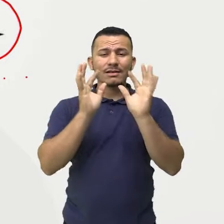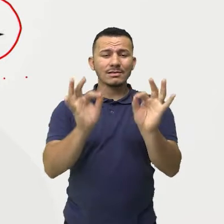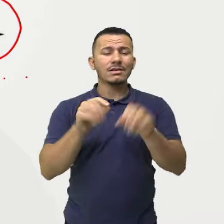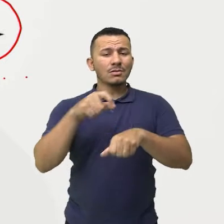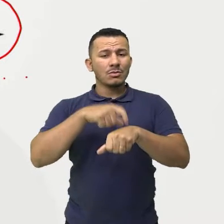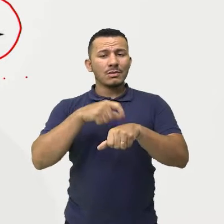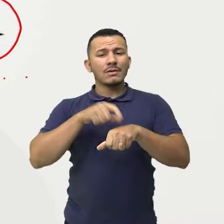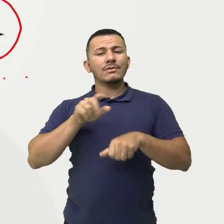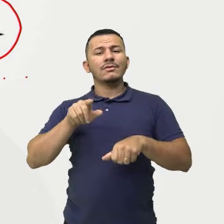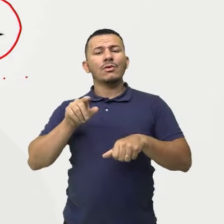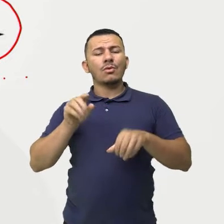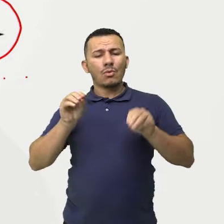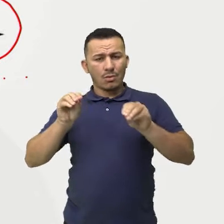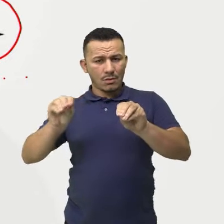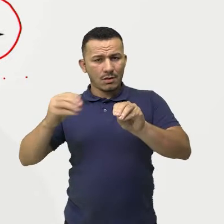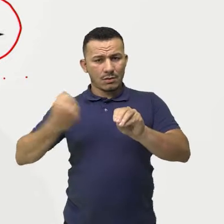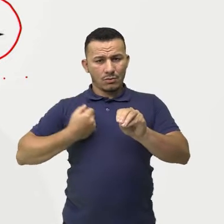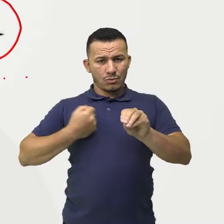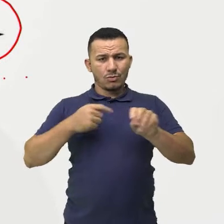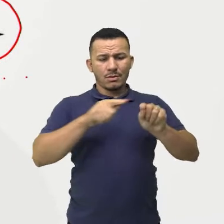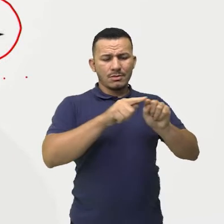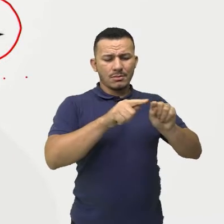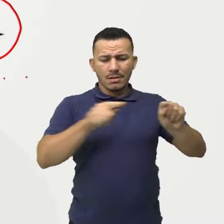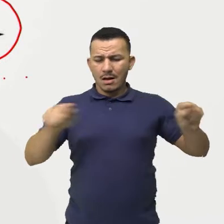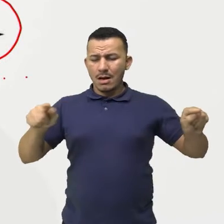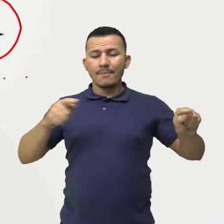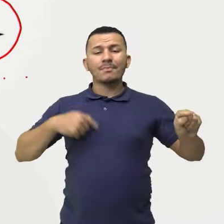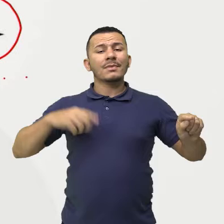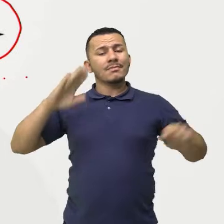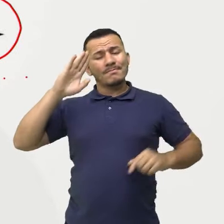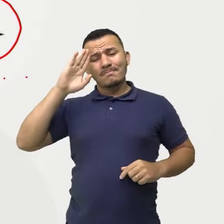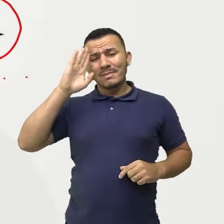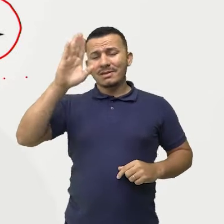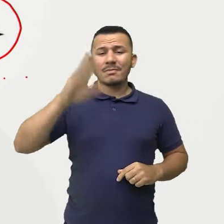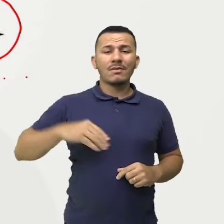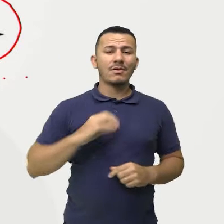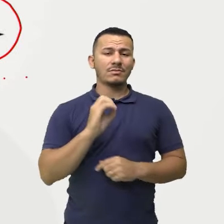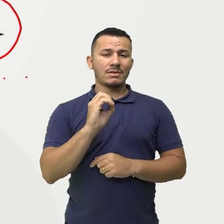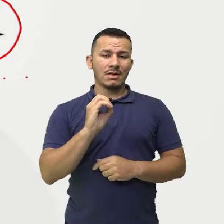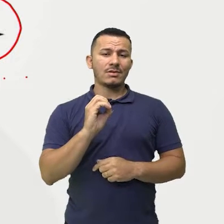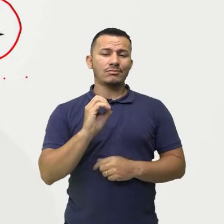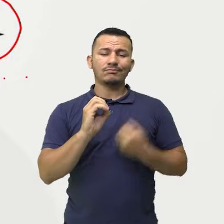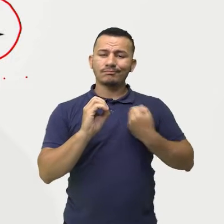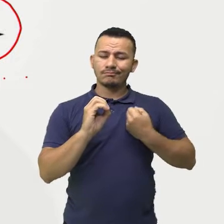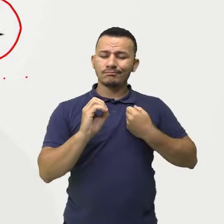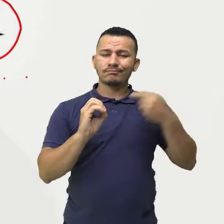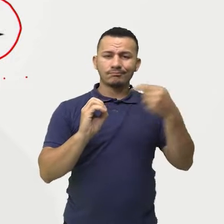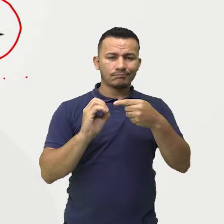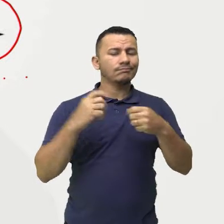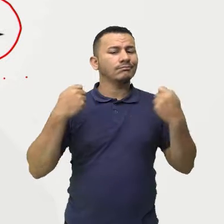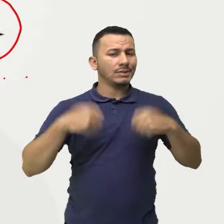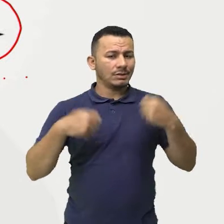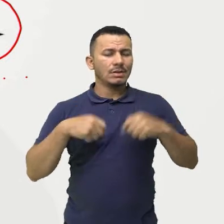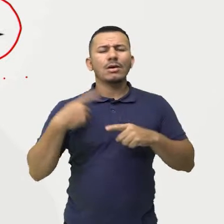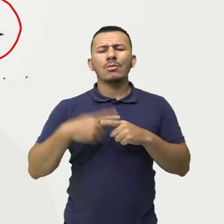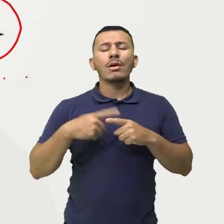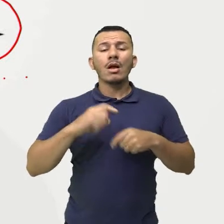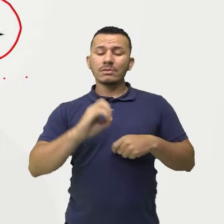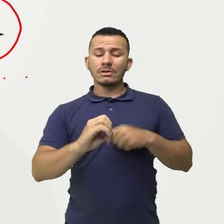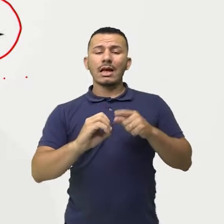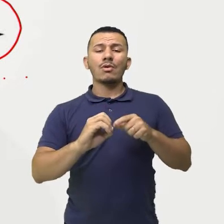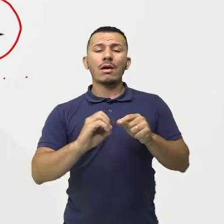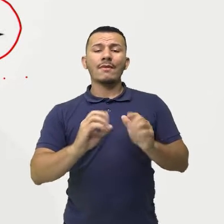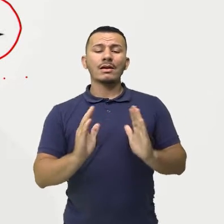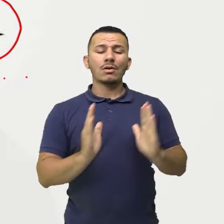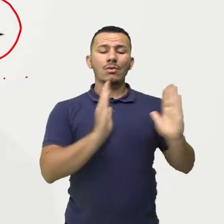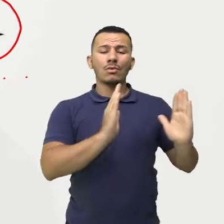marcar números na reta, a primeira coisa que você tem que marcar é a origem. Por quê? Porque a origem ela